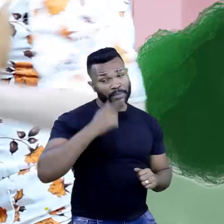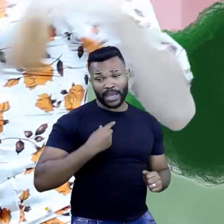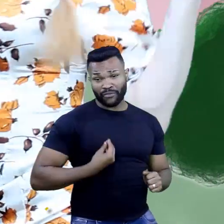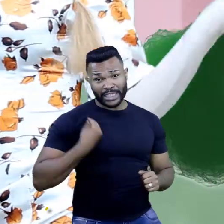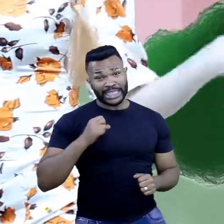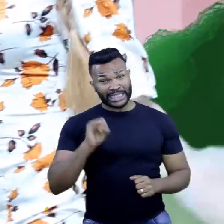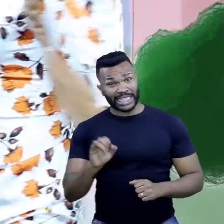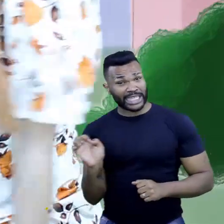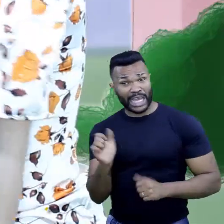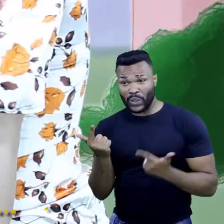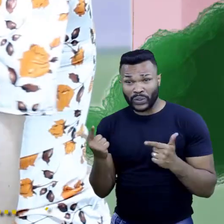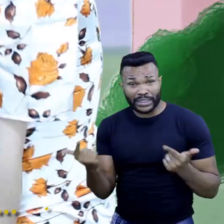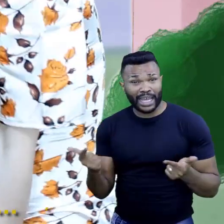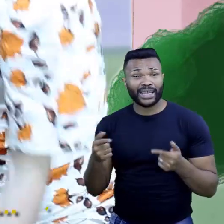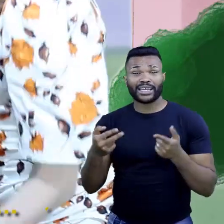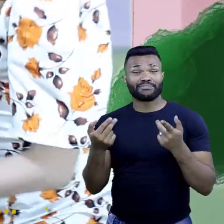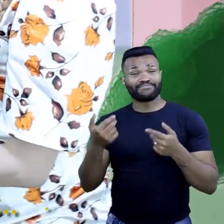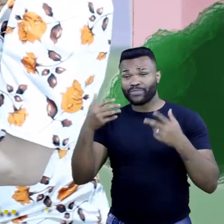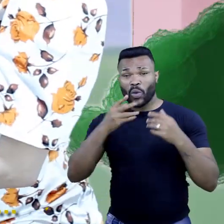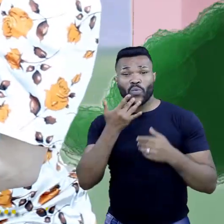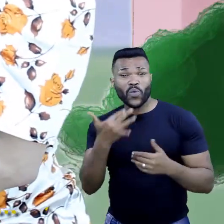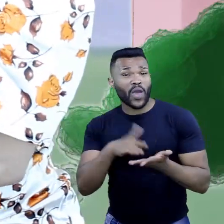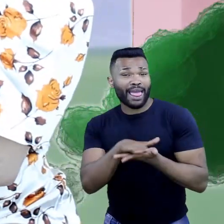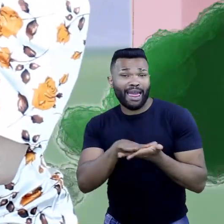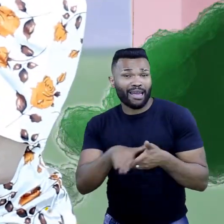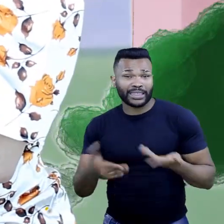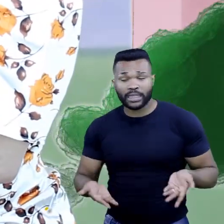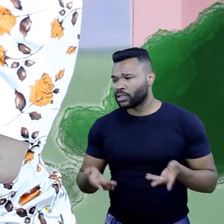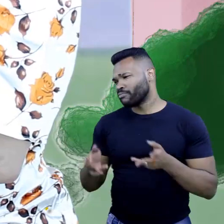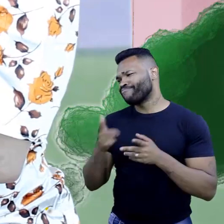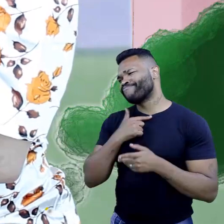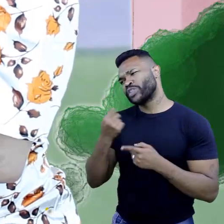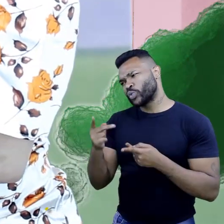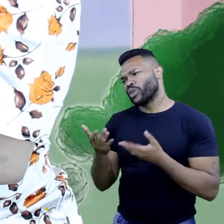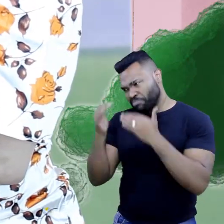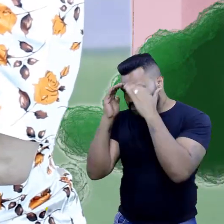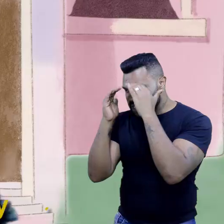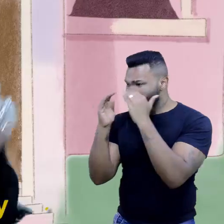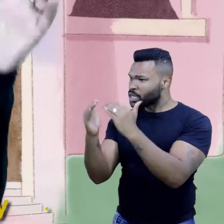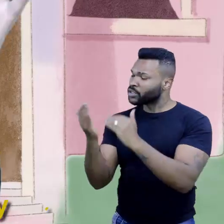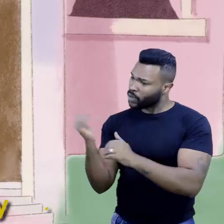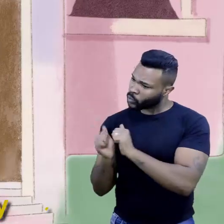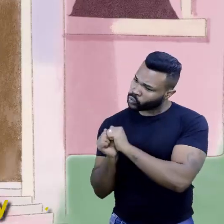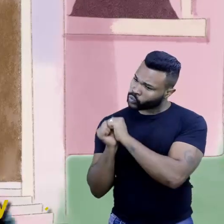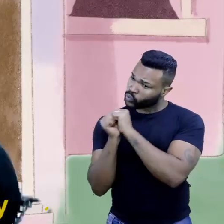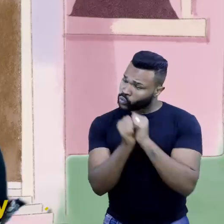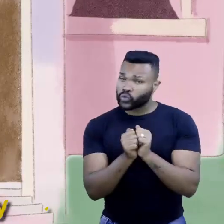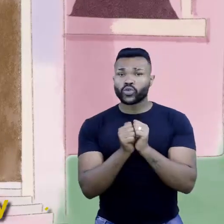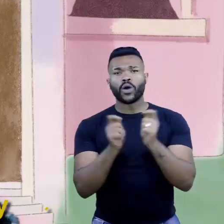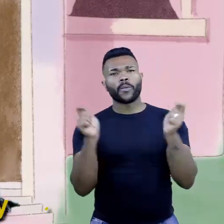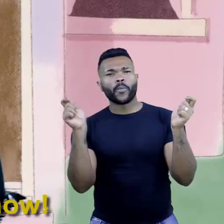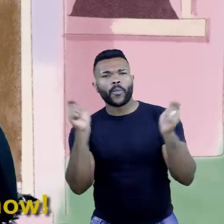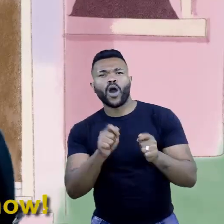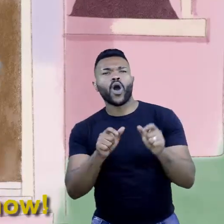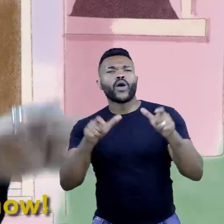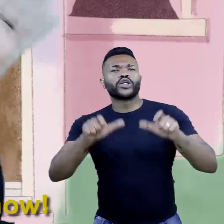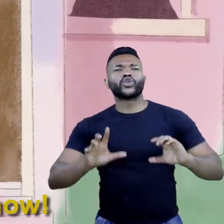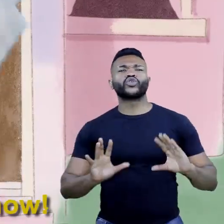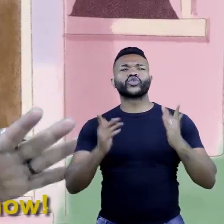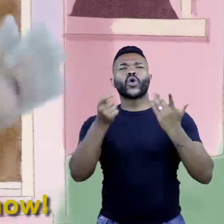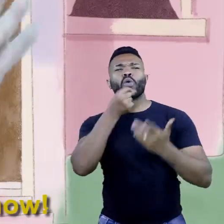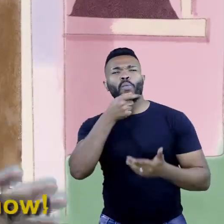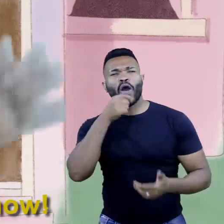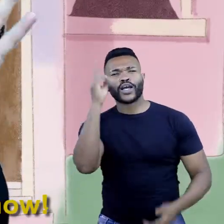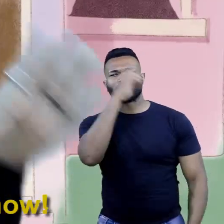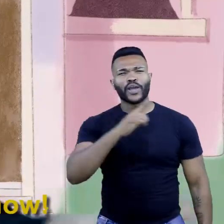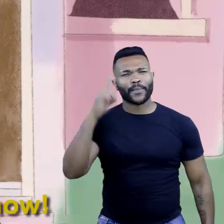A minha vida sem essas gays ia ser muito preta e branca. Como você quiser, minha deusa. Vamos levá-las! De repente a gente coloca elas num